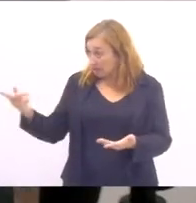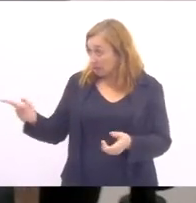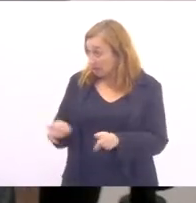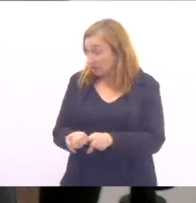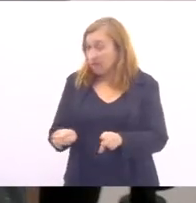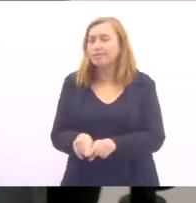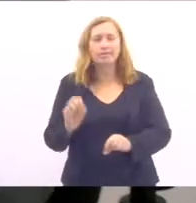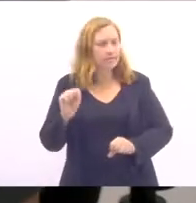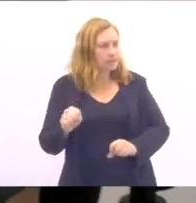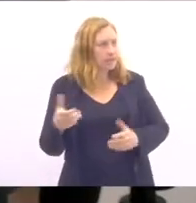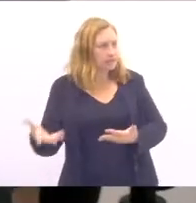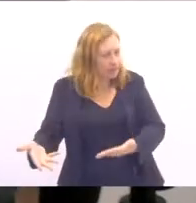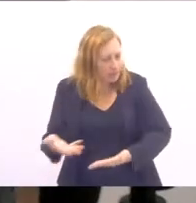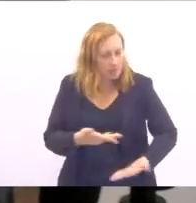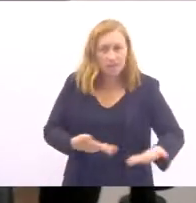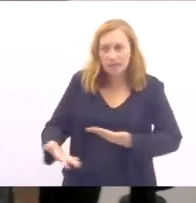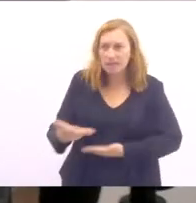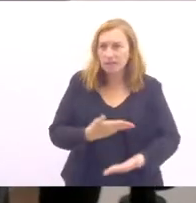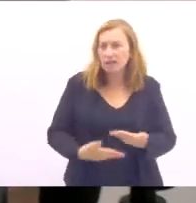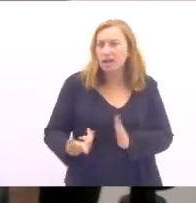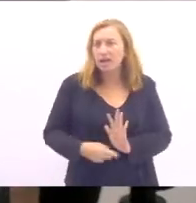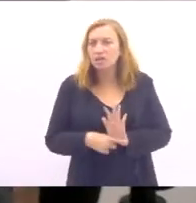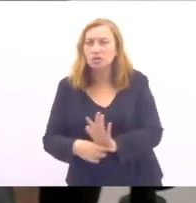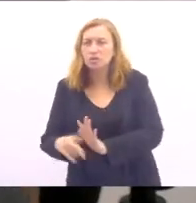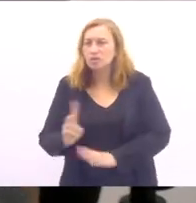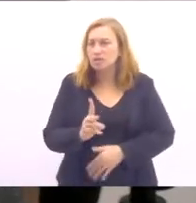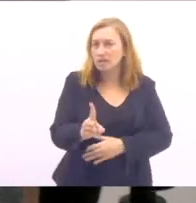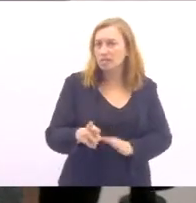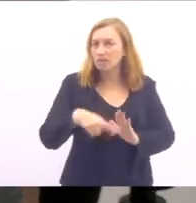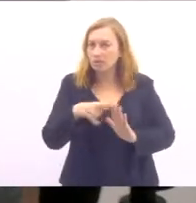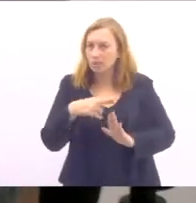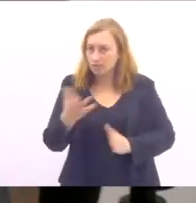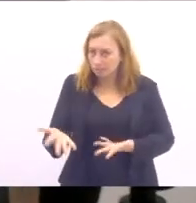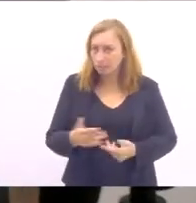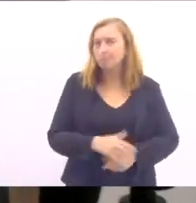imparcialidade, tecnicidade que ela atribuiu o tempo inteiro à regulamentação.